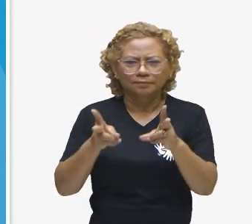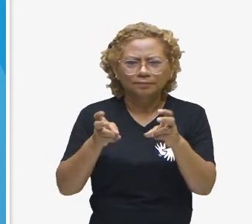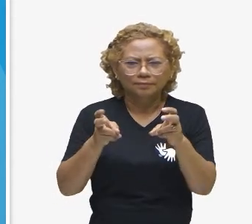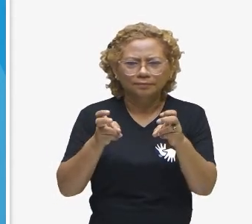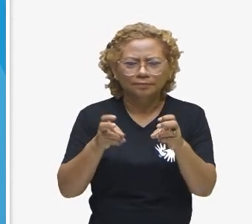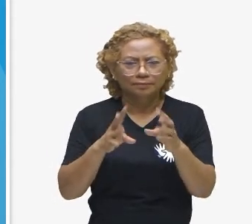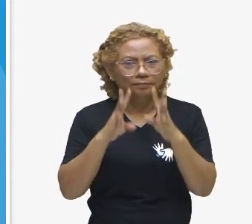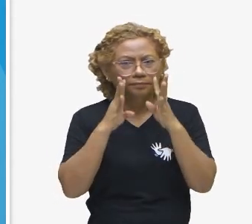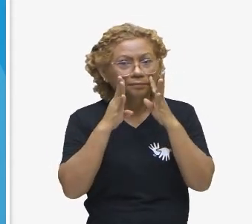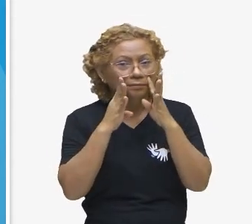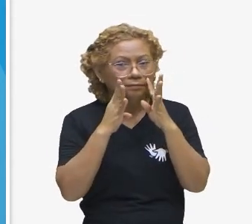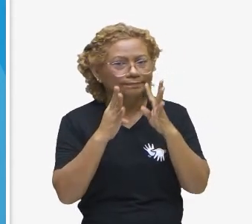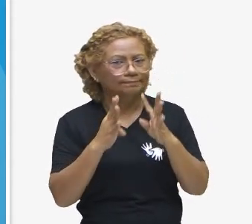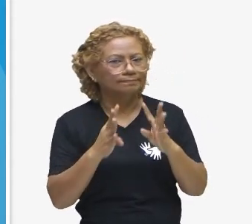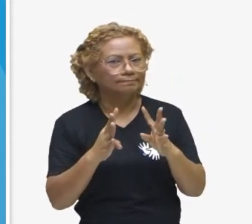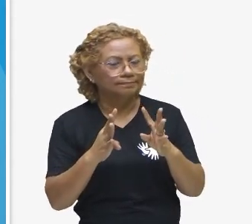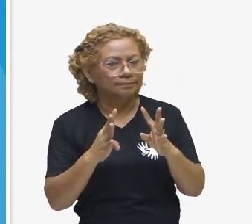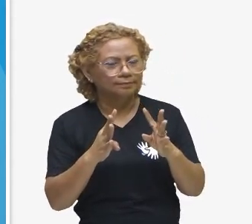Vejam que quando